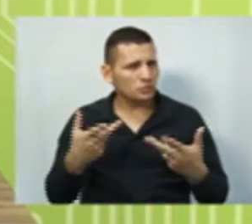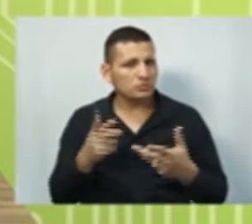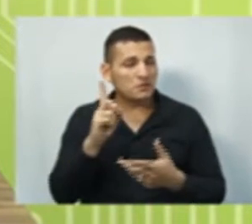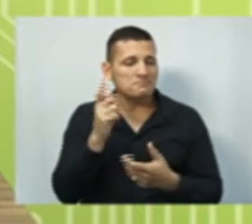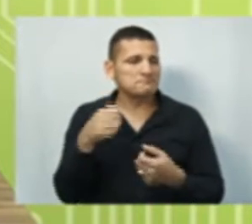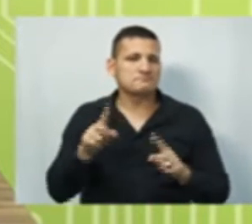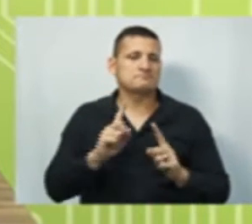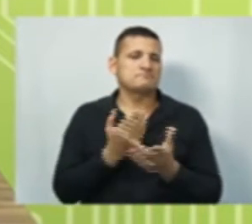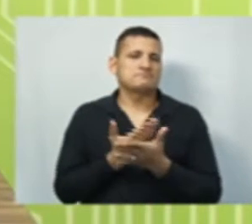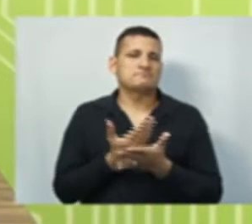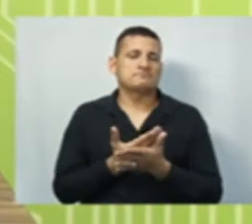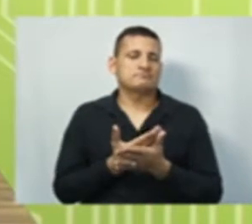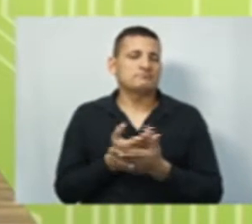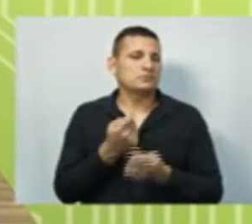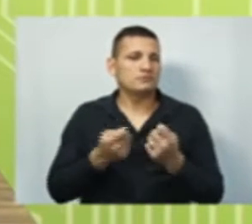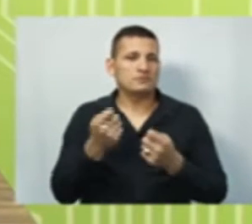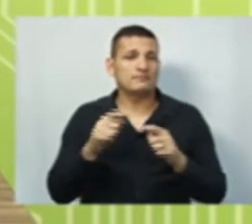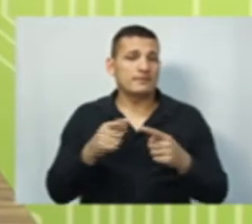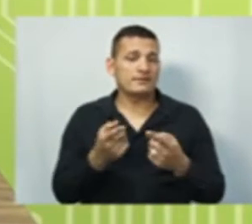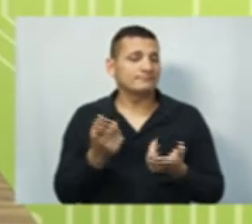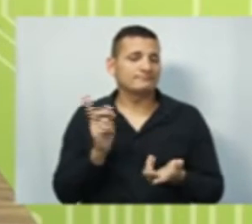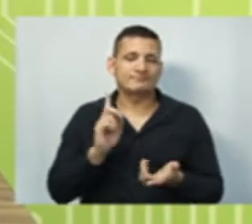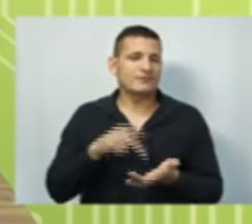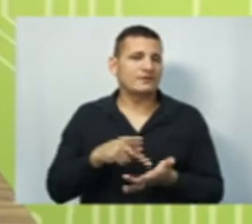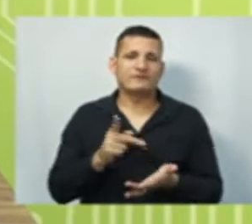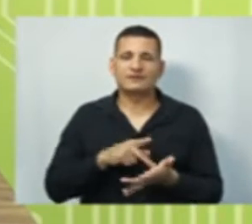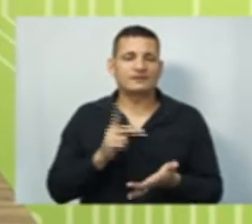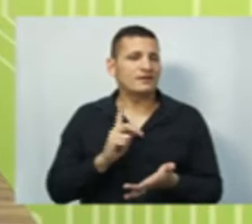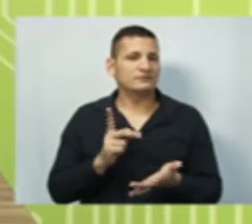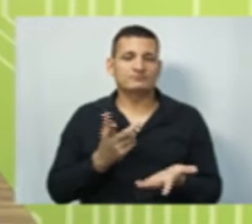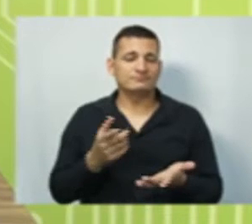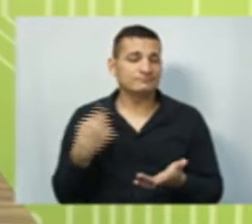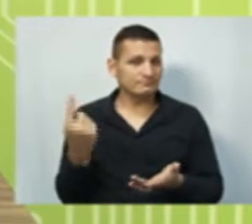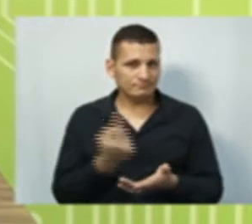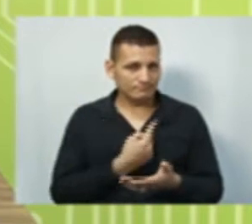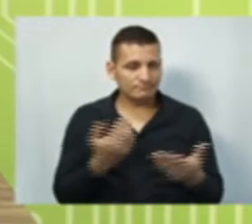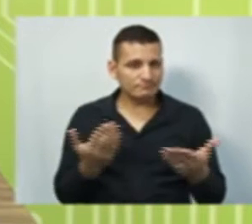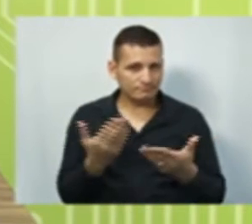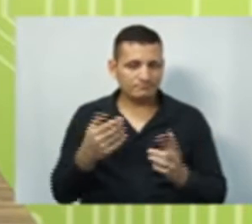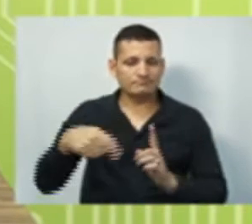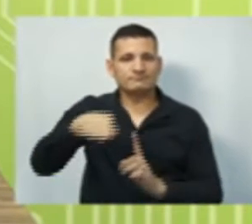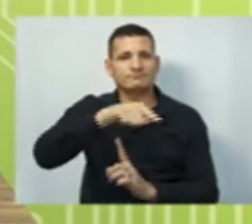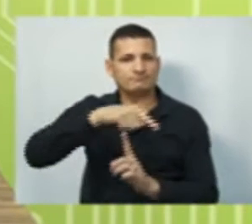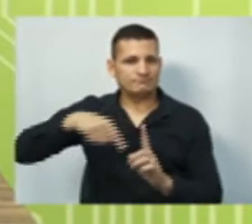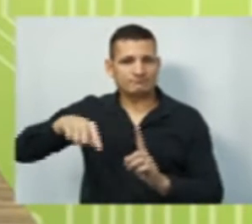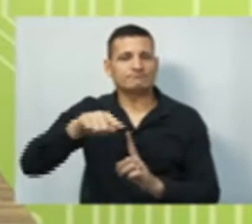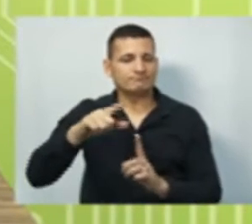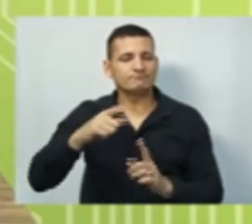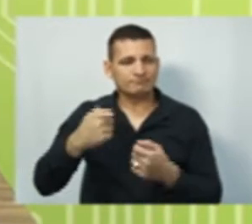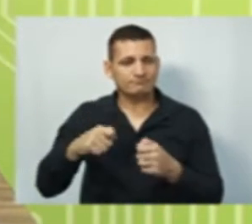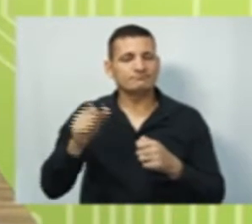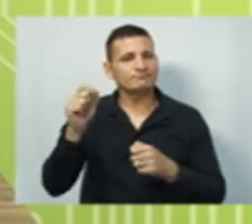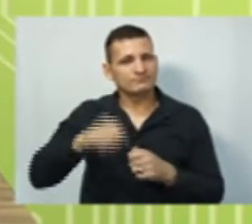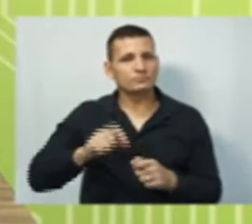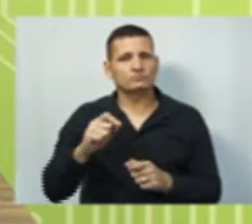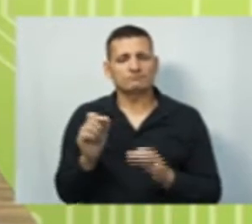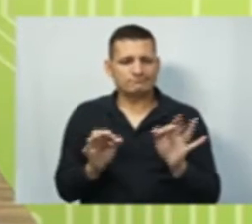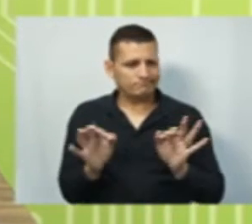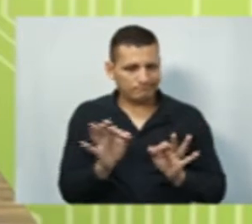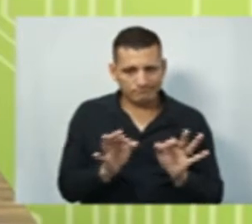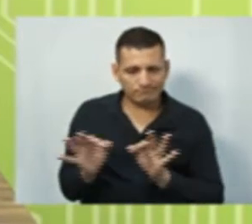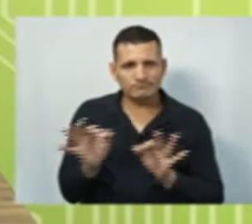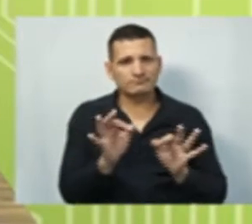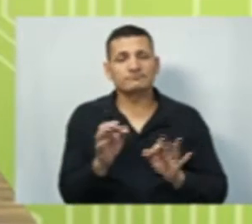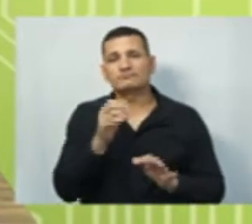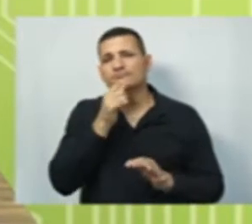economia. Infelizmente, não é assim que a gente vive ao nosso redor, não é? Nós temos sim que gerenciar a falta. A gente quer